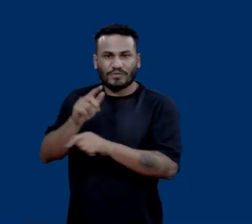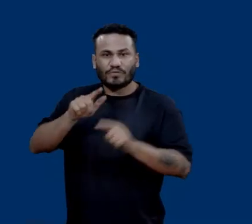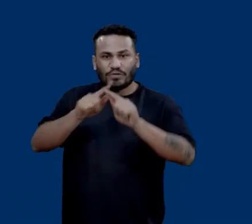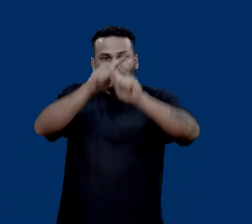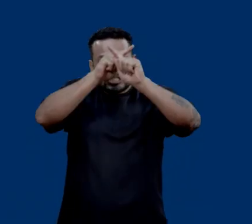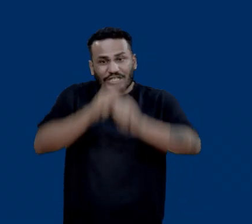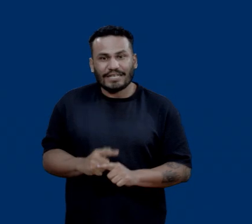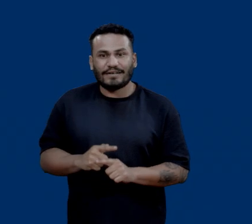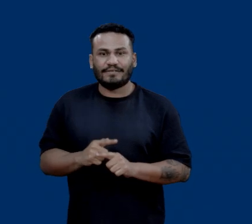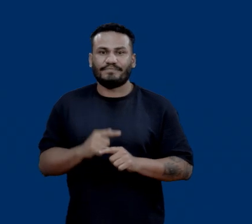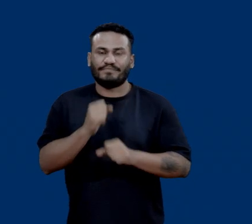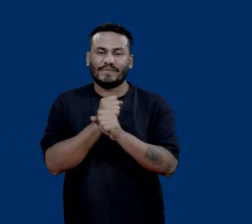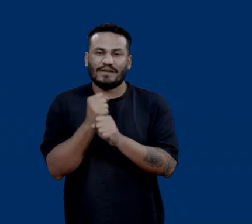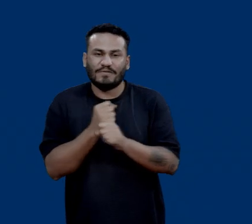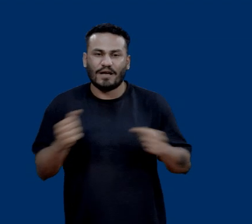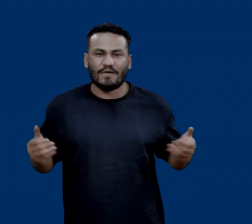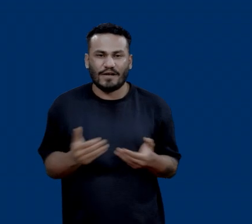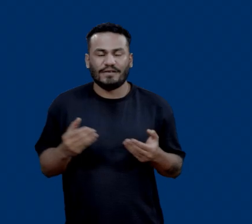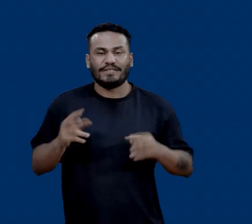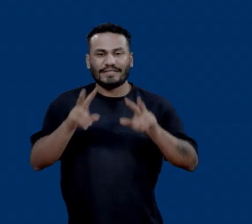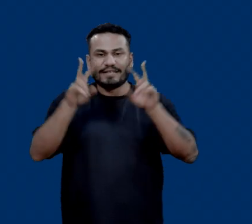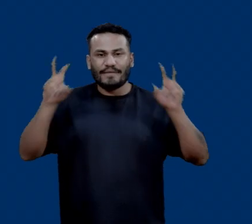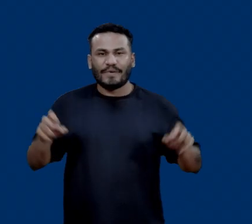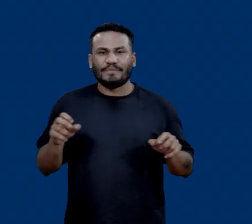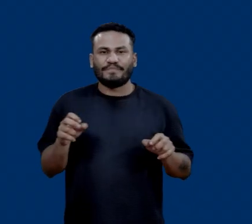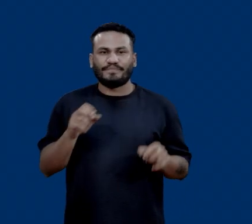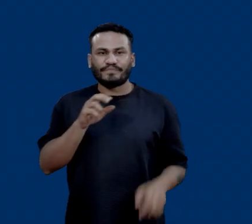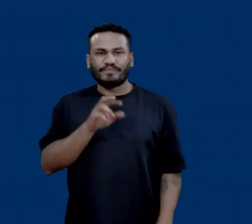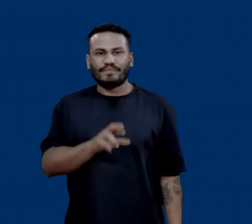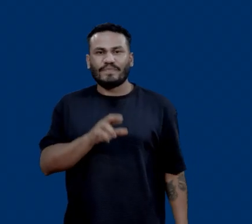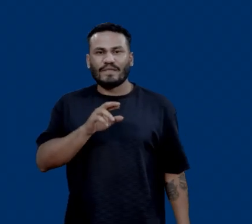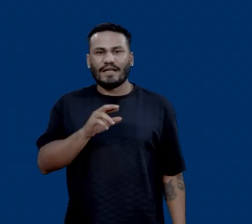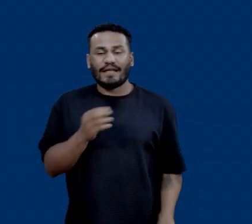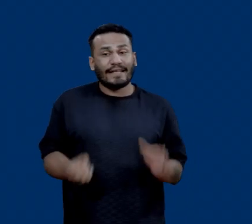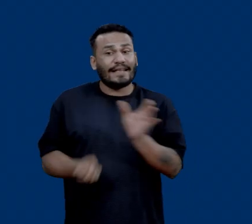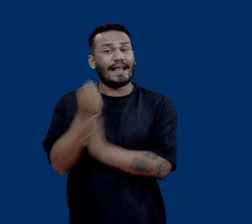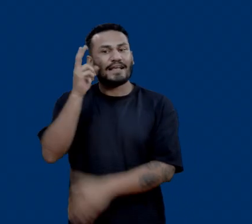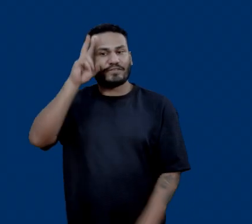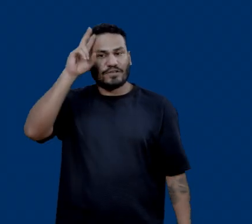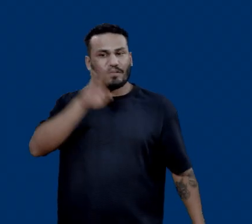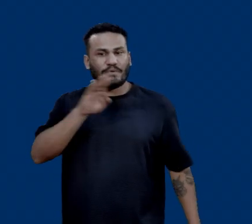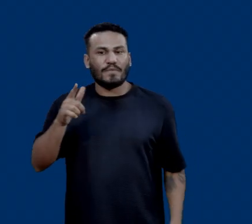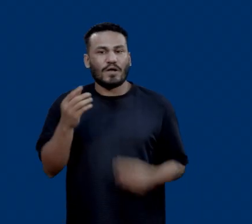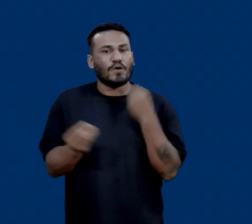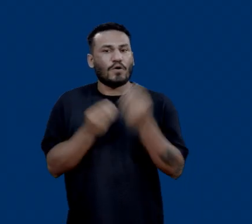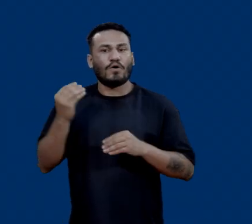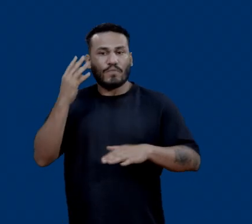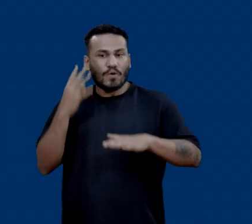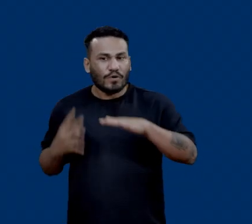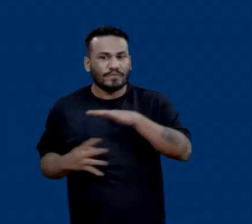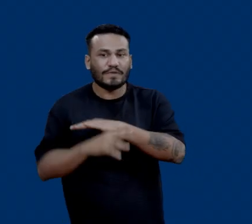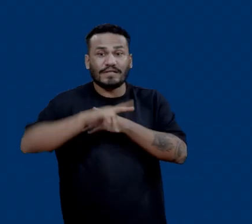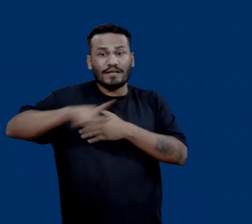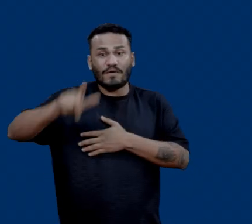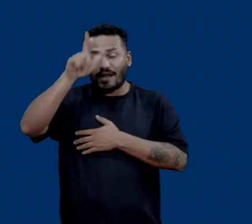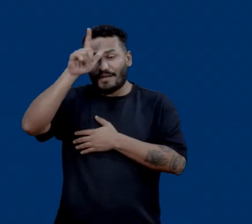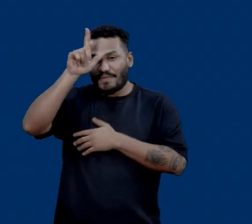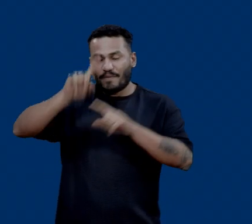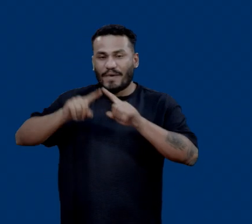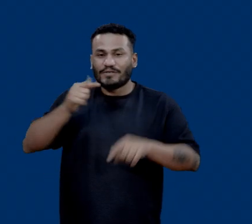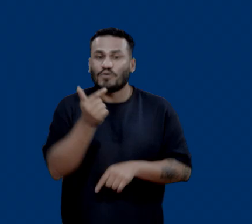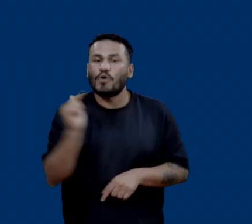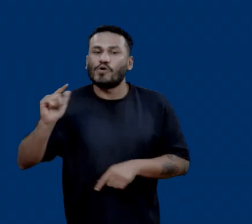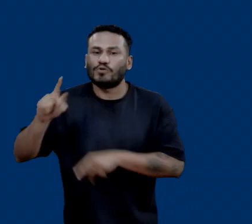que esse ano teve, né, como tema recriar a história da cidade como se ela fosse colonizada não pelos alemães, mas por